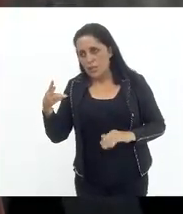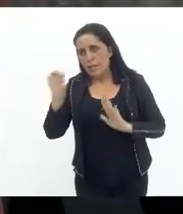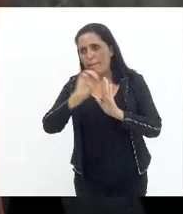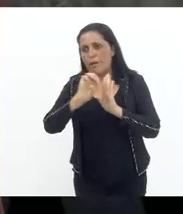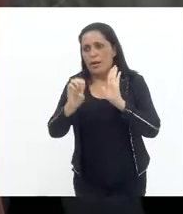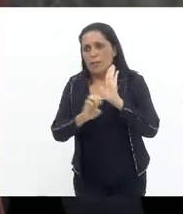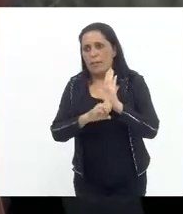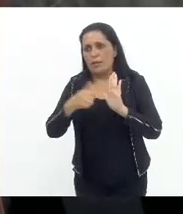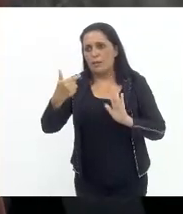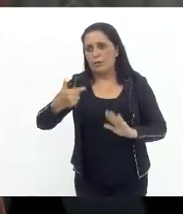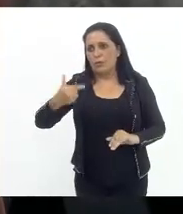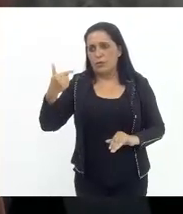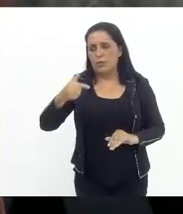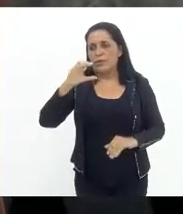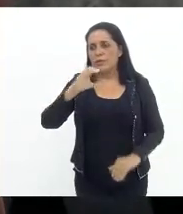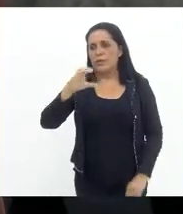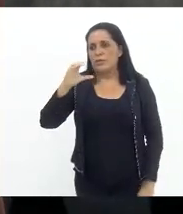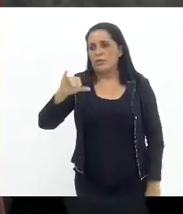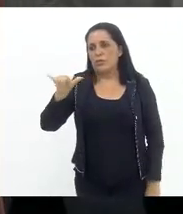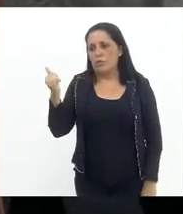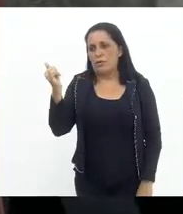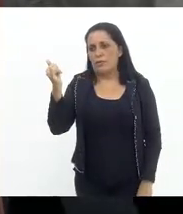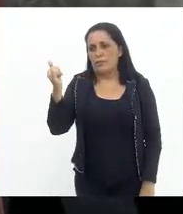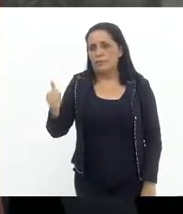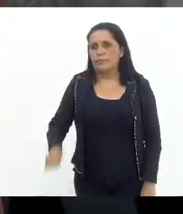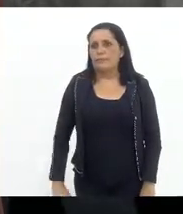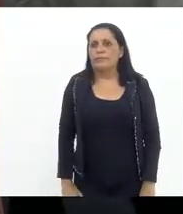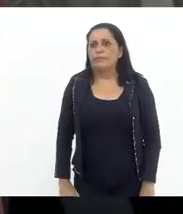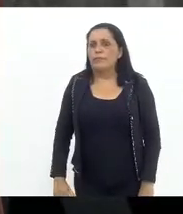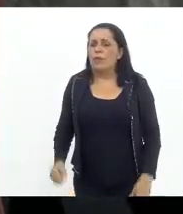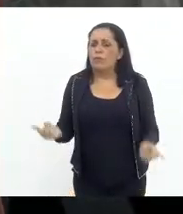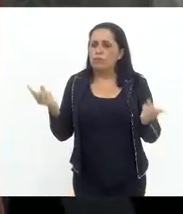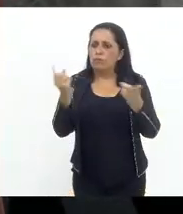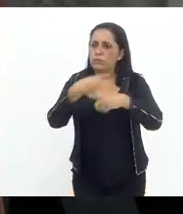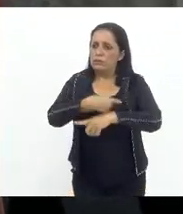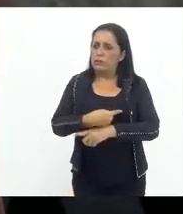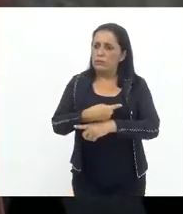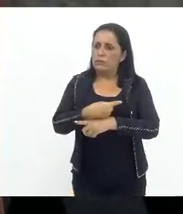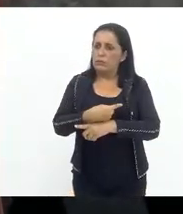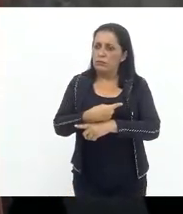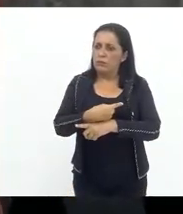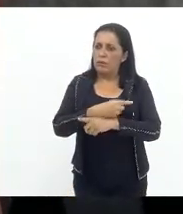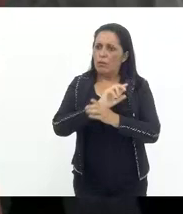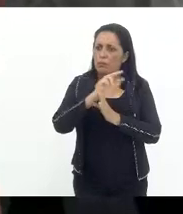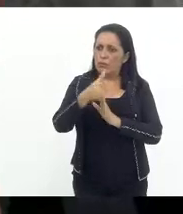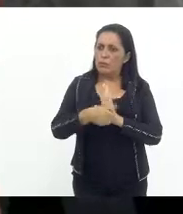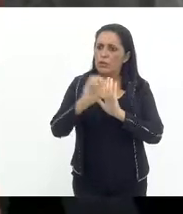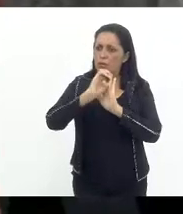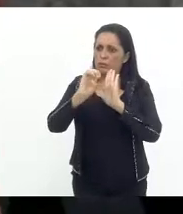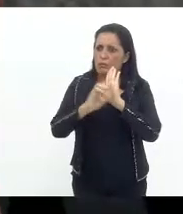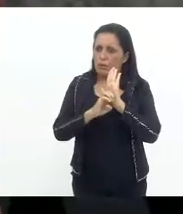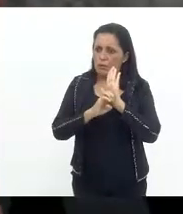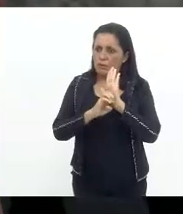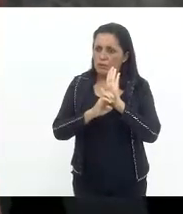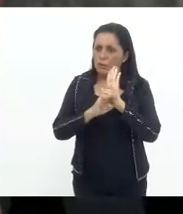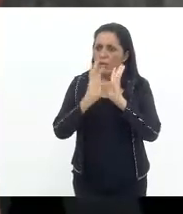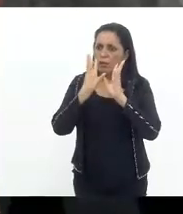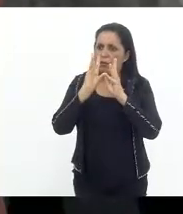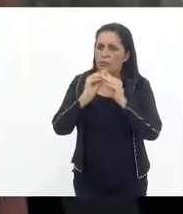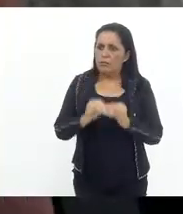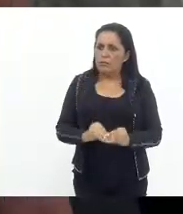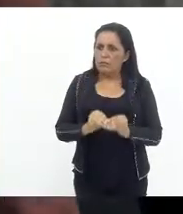emenda 2 da CCJ, e contrário às demais emendas,